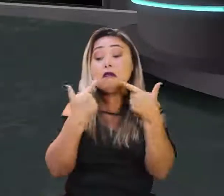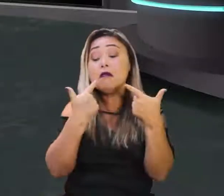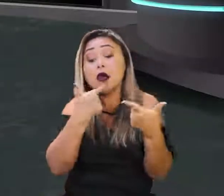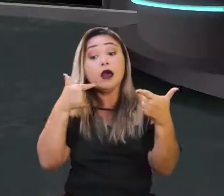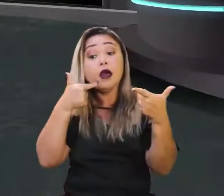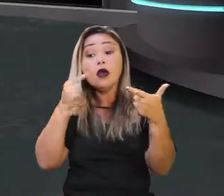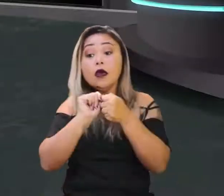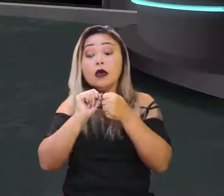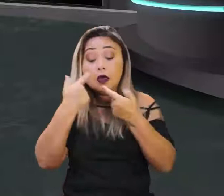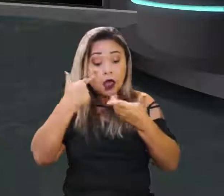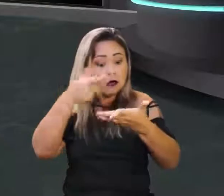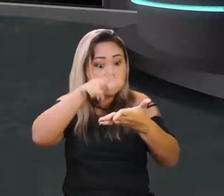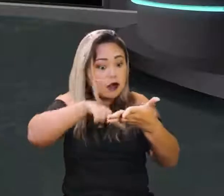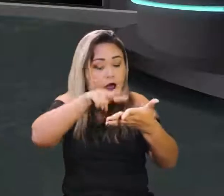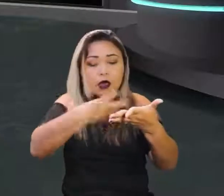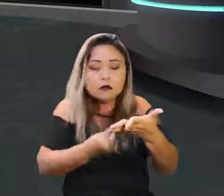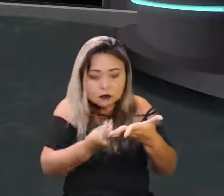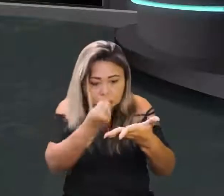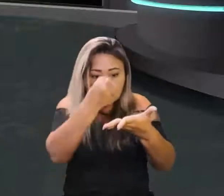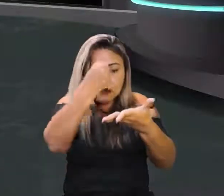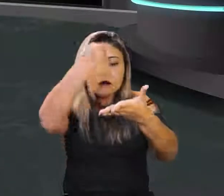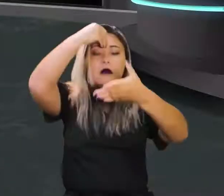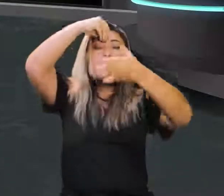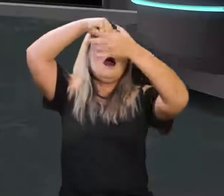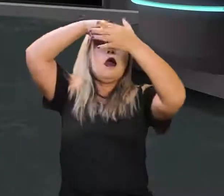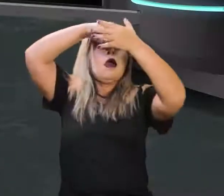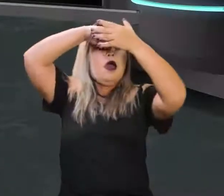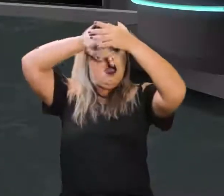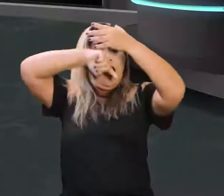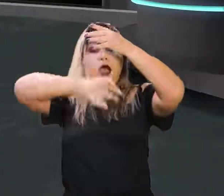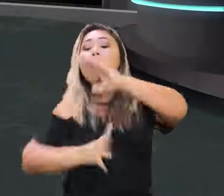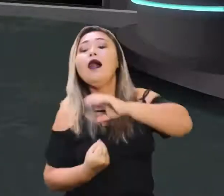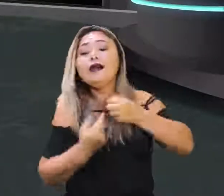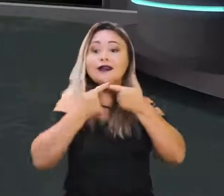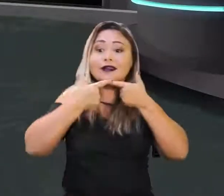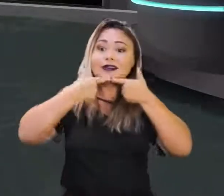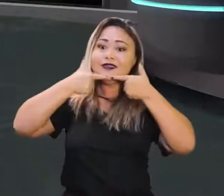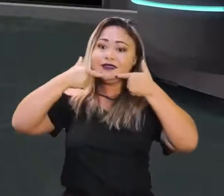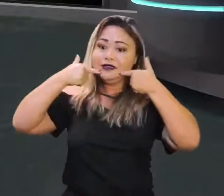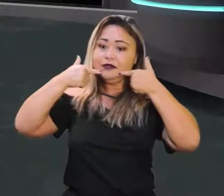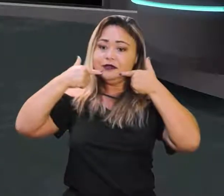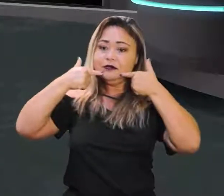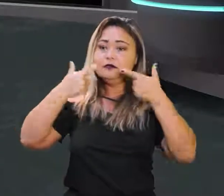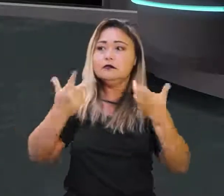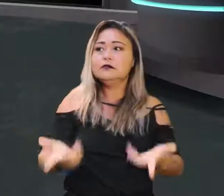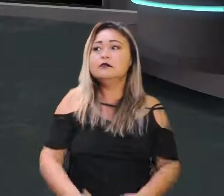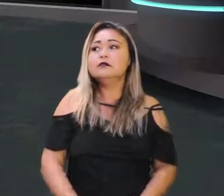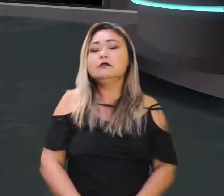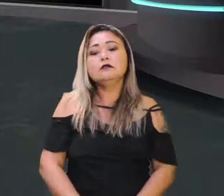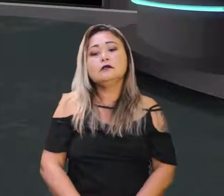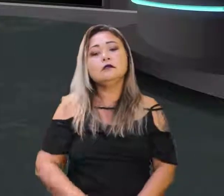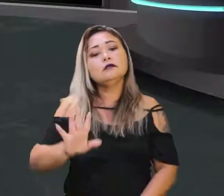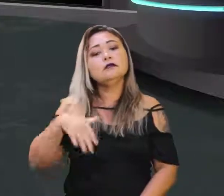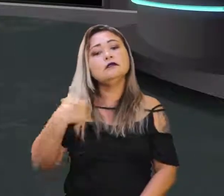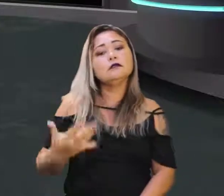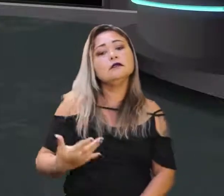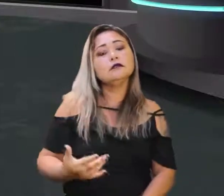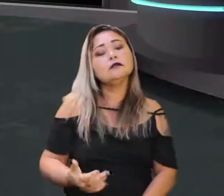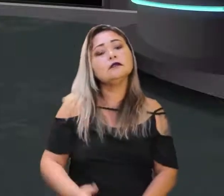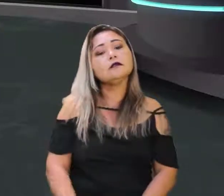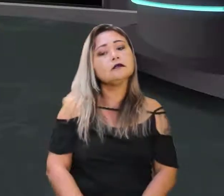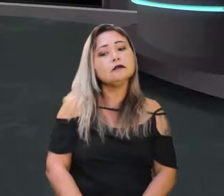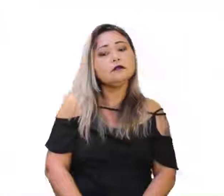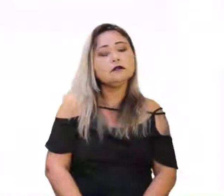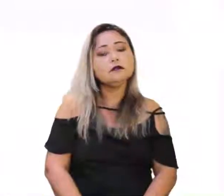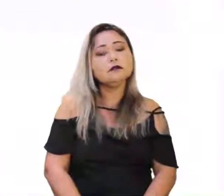mas aí, diante da história, ele está tão imerso no personagem que consegue ir adiante.